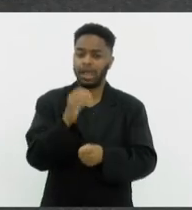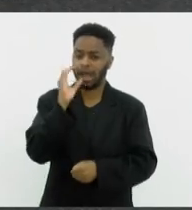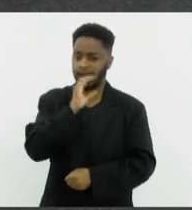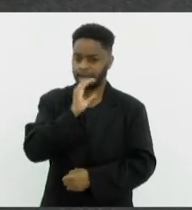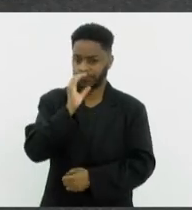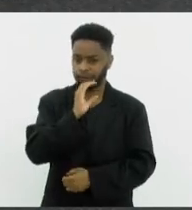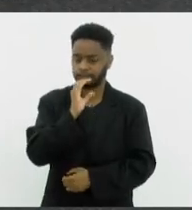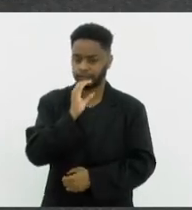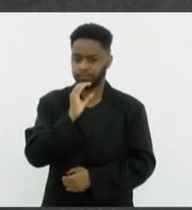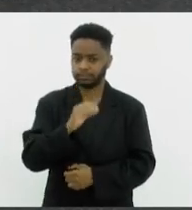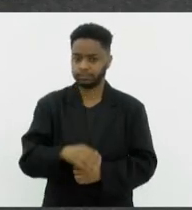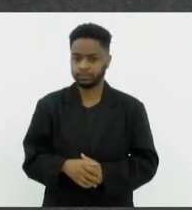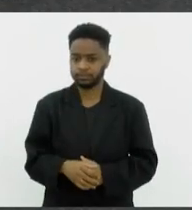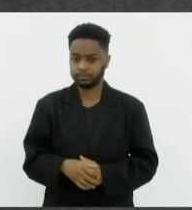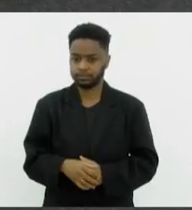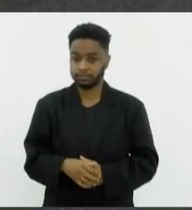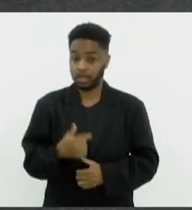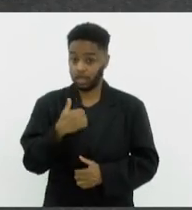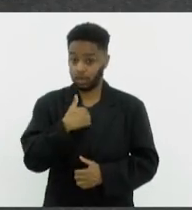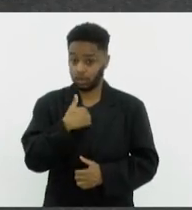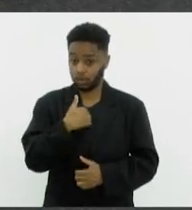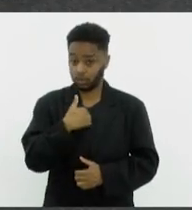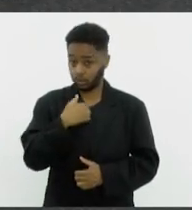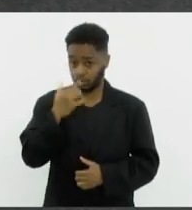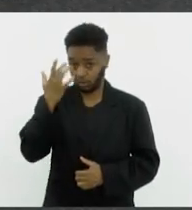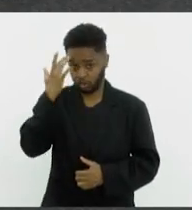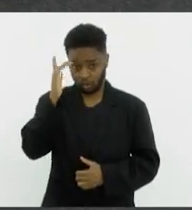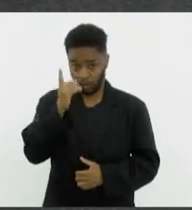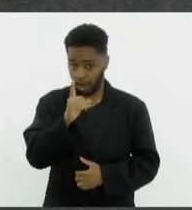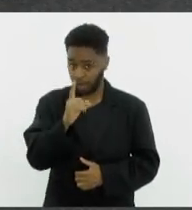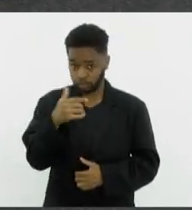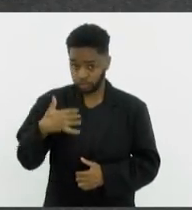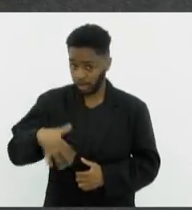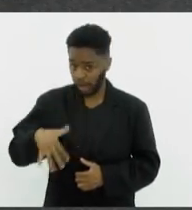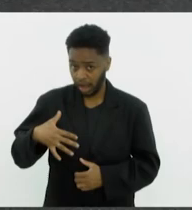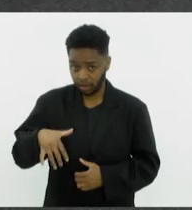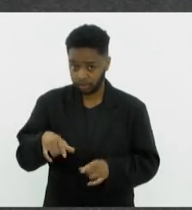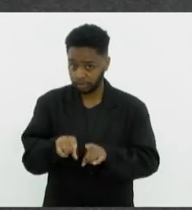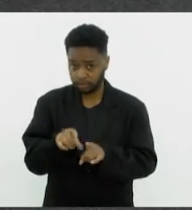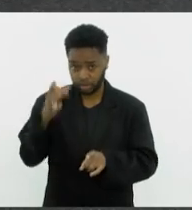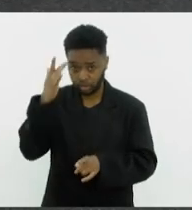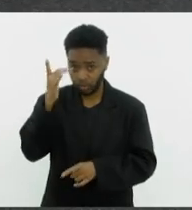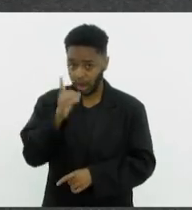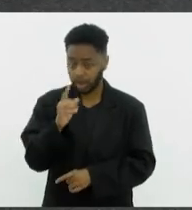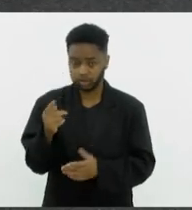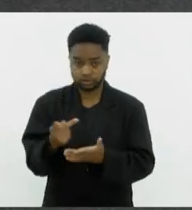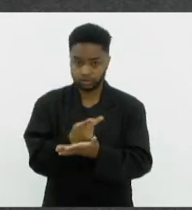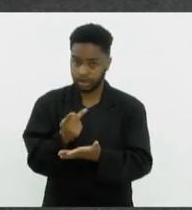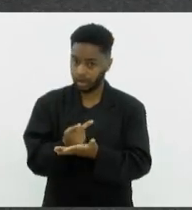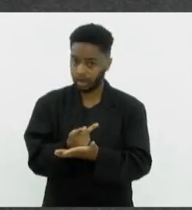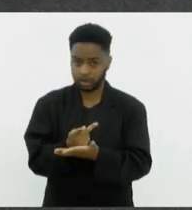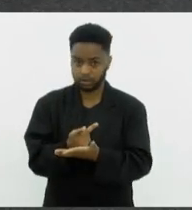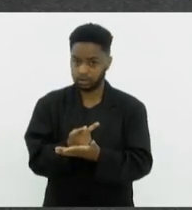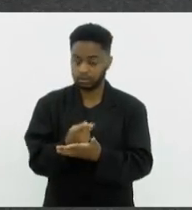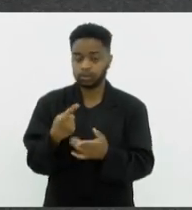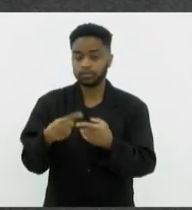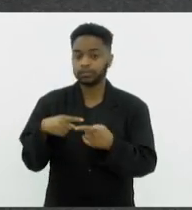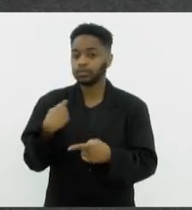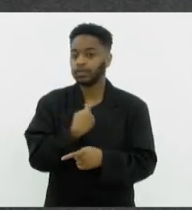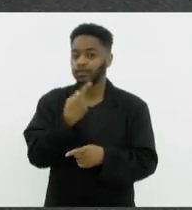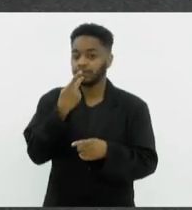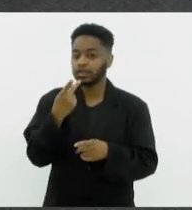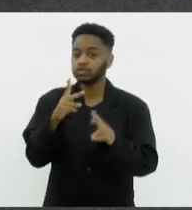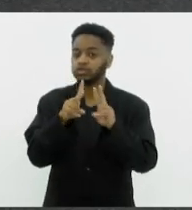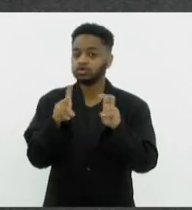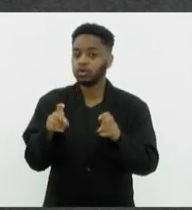rápida. Eu não acho caro e não acho errado, porque nós estamos falando da economia